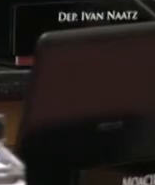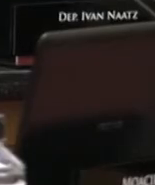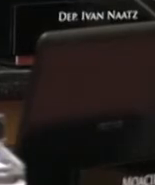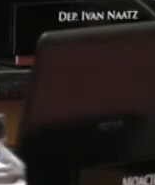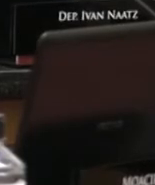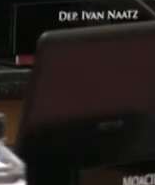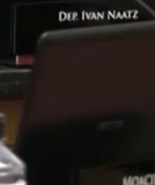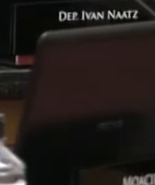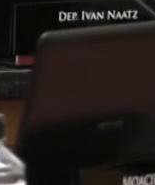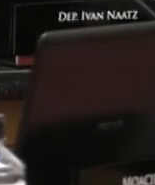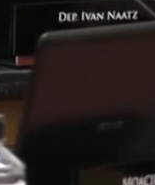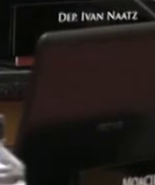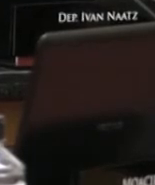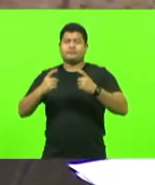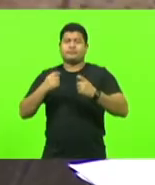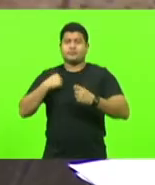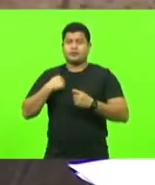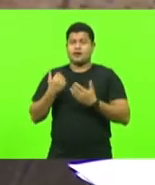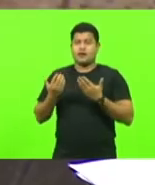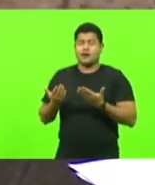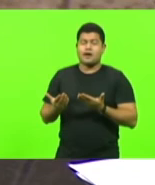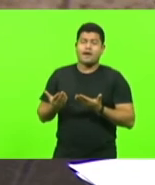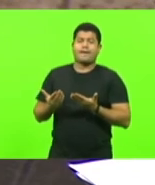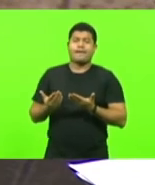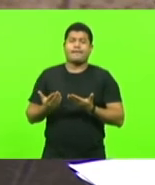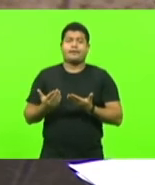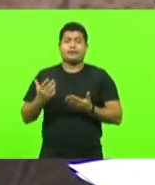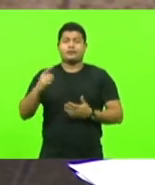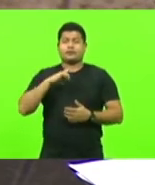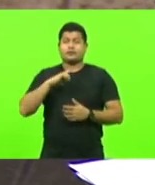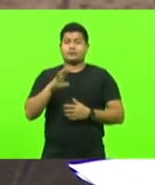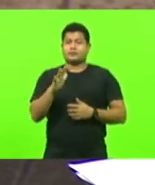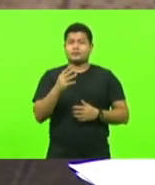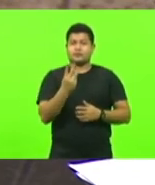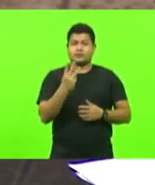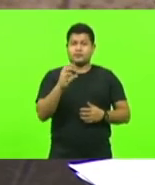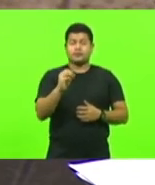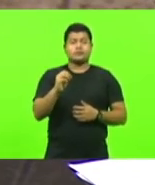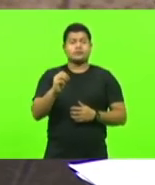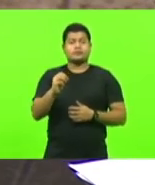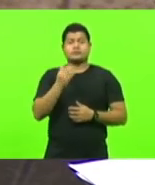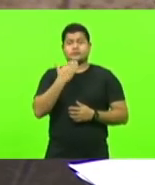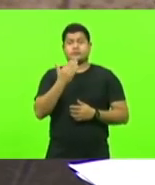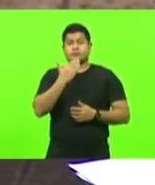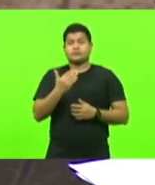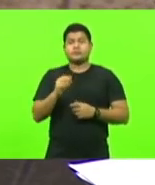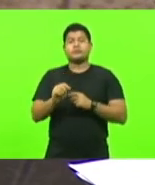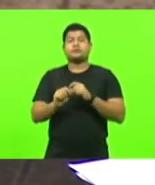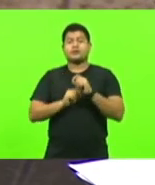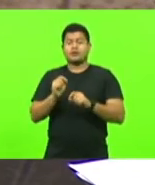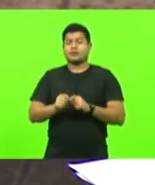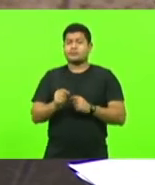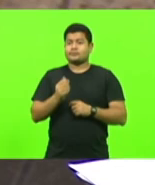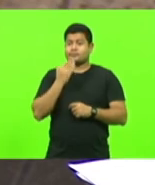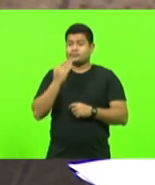à administração pública Estadual São 30 pedidos por dia de medidas protetivas e